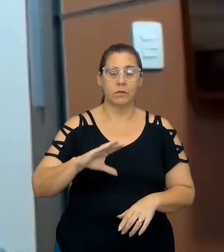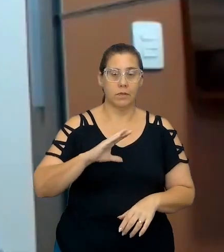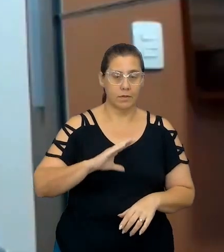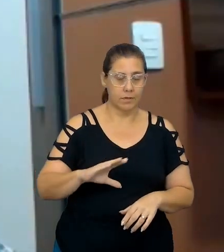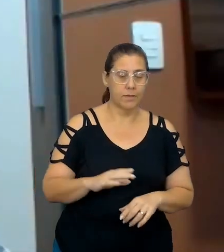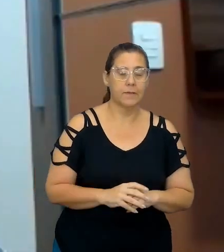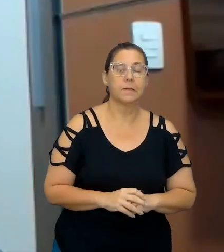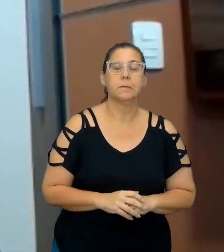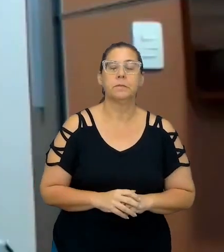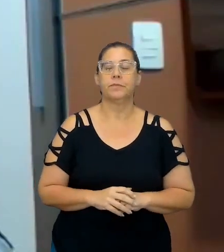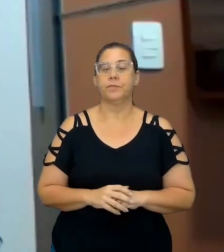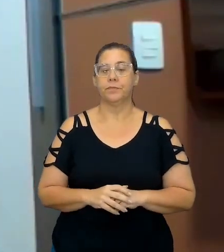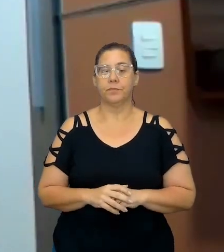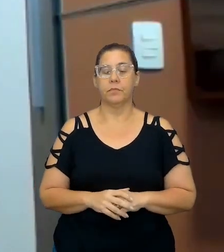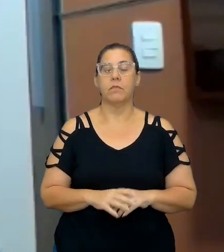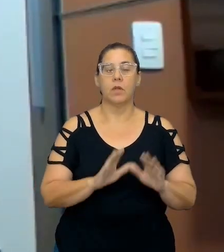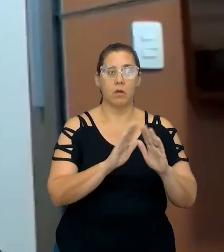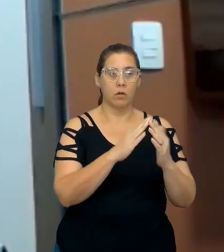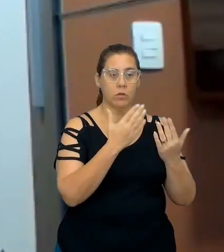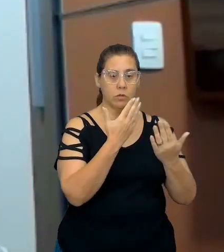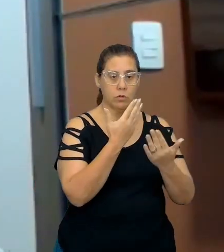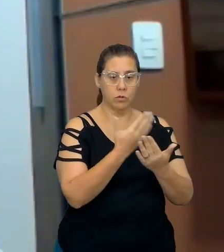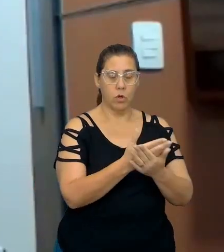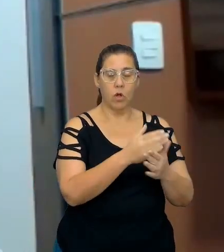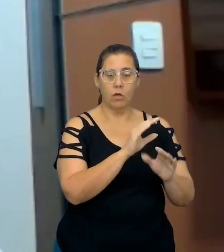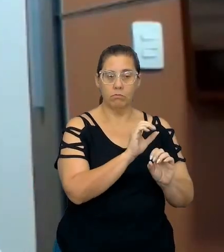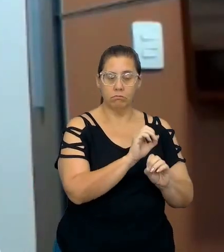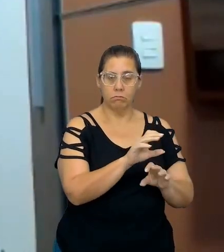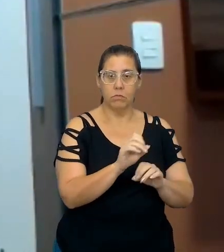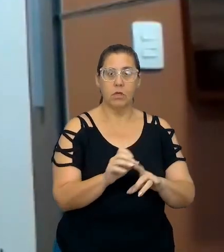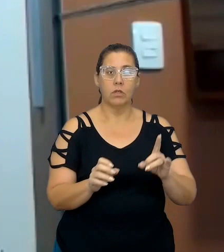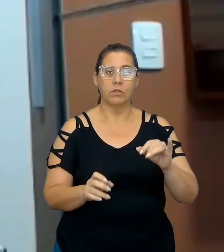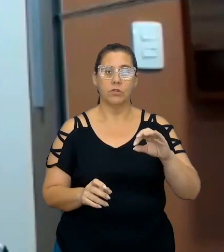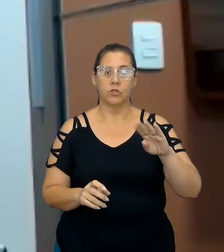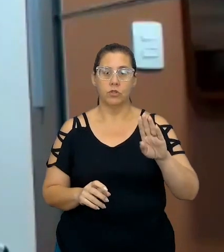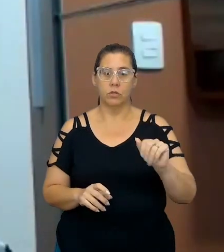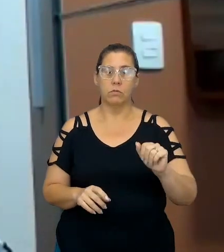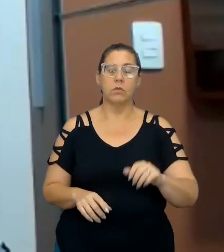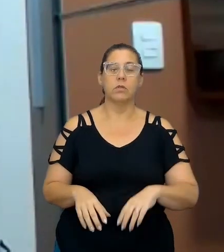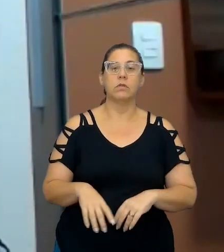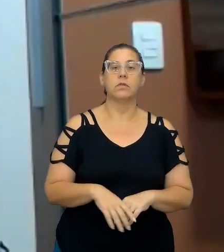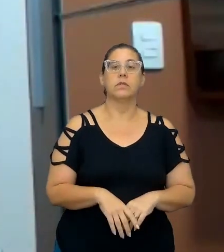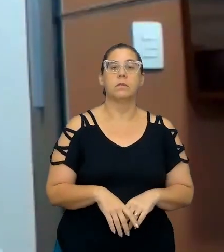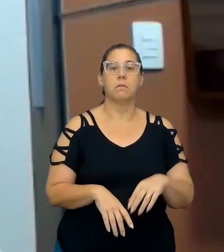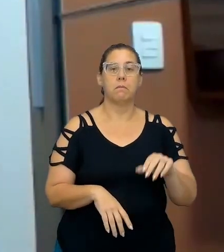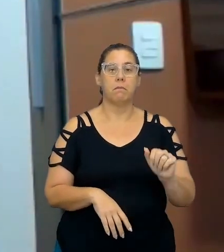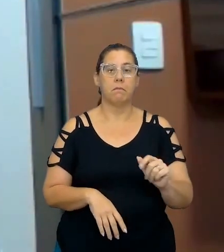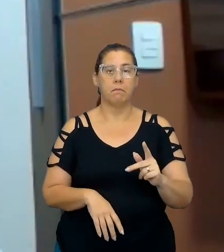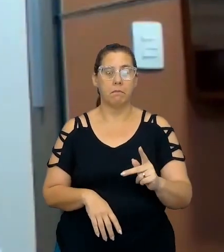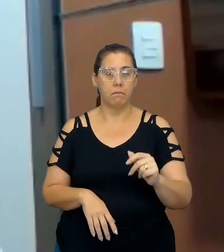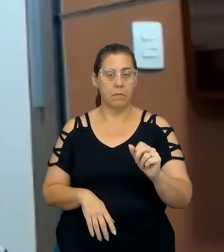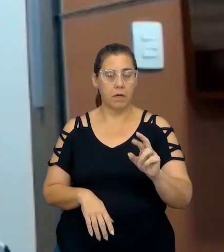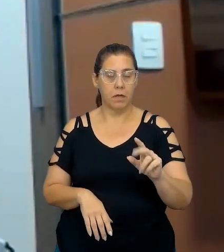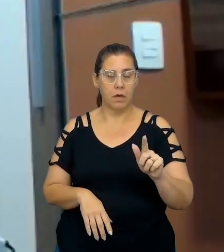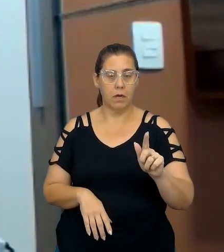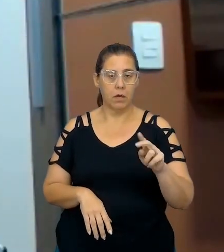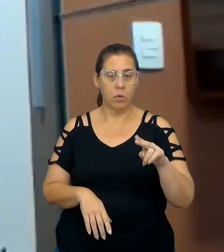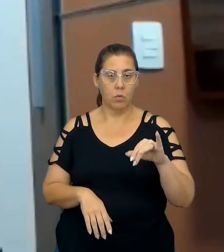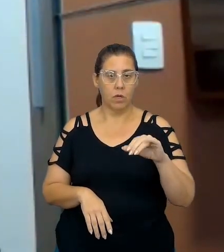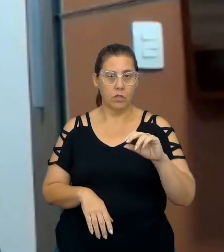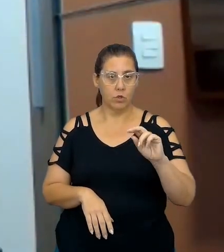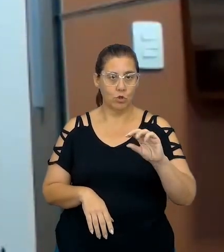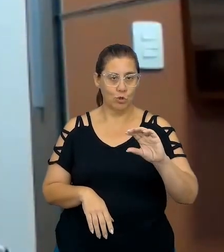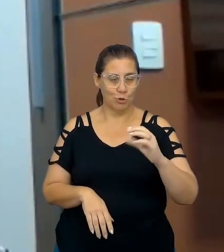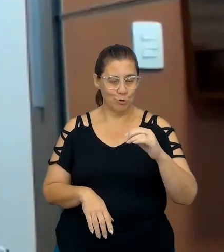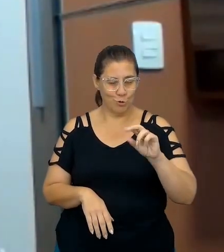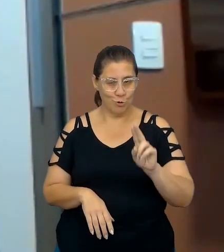aulas atualmente na Escola Estadual Diva Figueiredo da Silveira, na cidade de Paraguaçu Paulista. Vou fazer uma